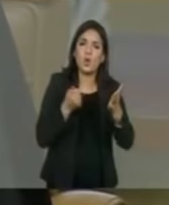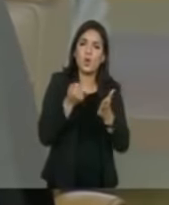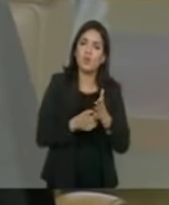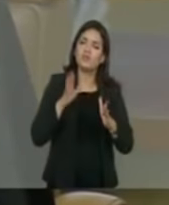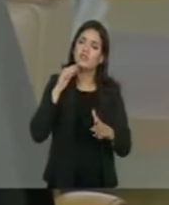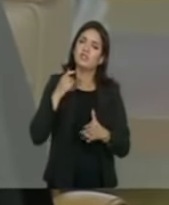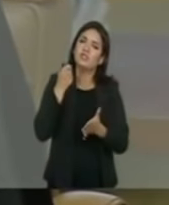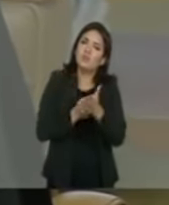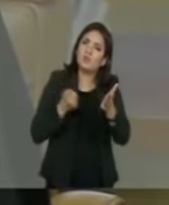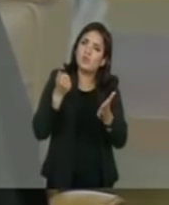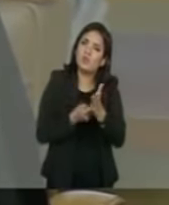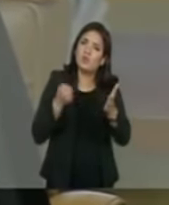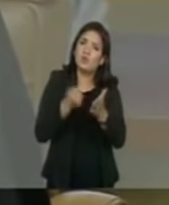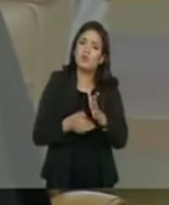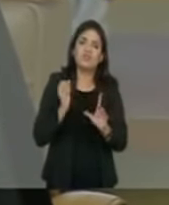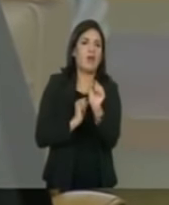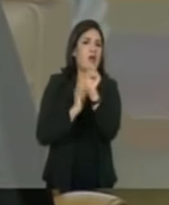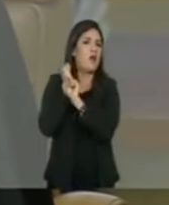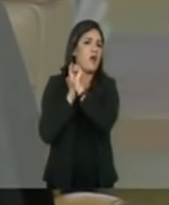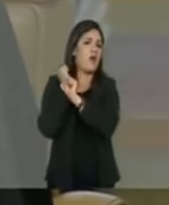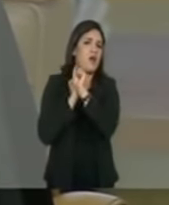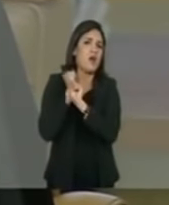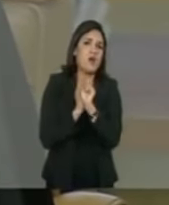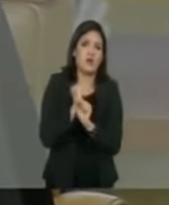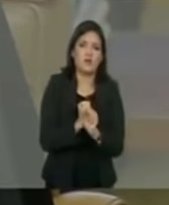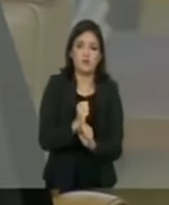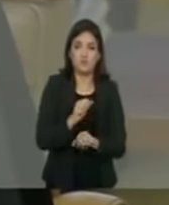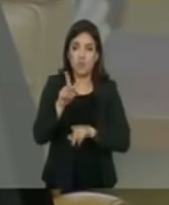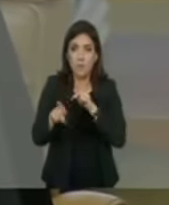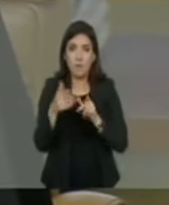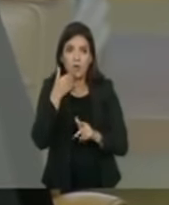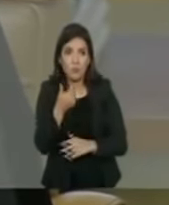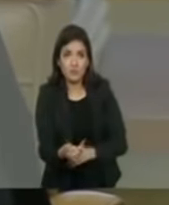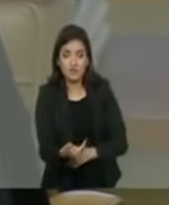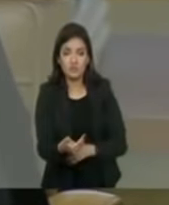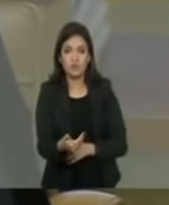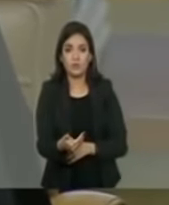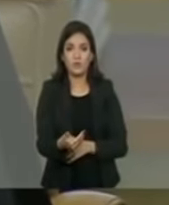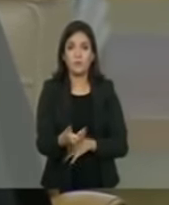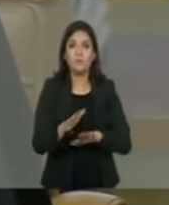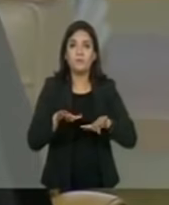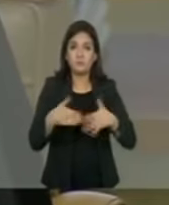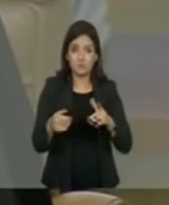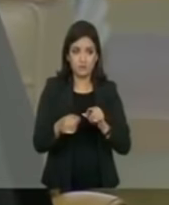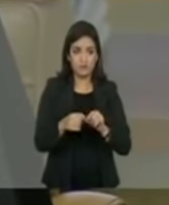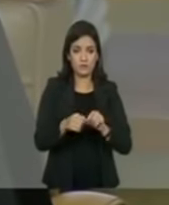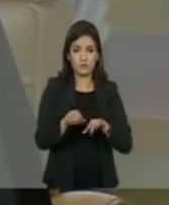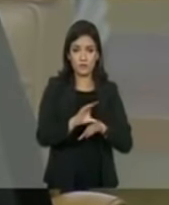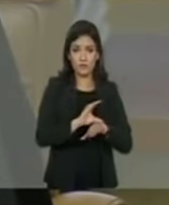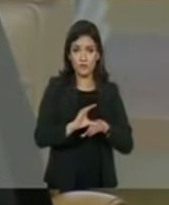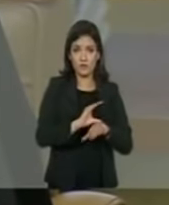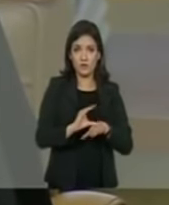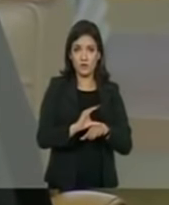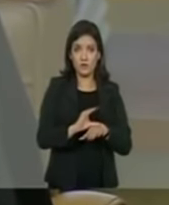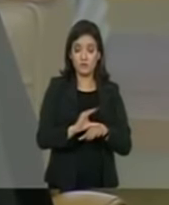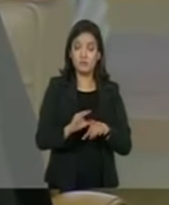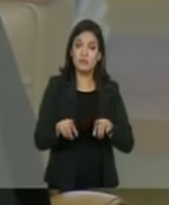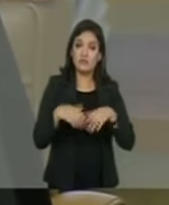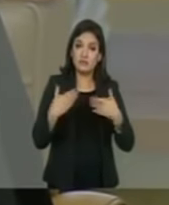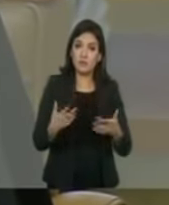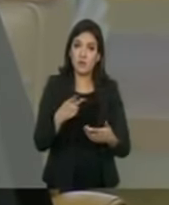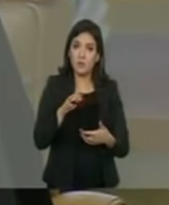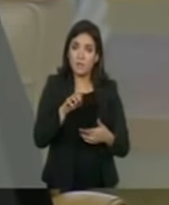lutas e reivindicações do próprio povo na consagração de que o processo penal traduz instrumento